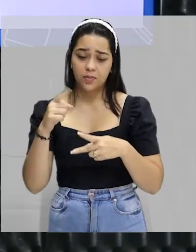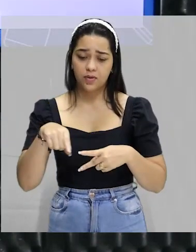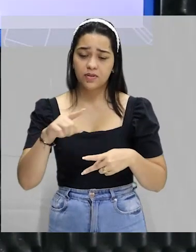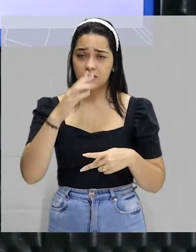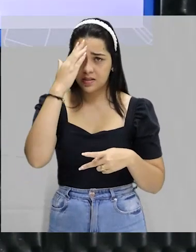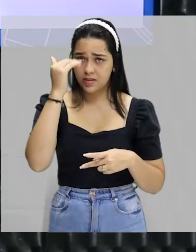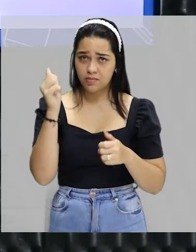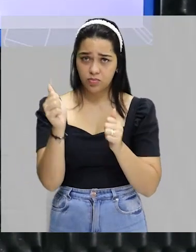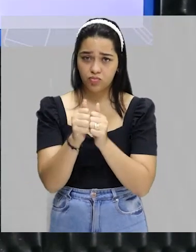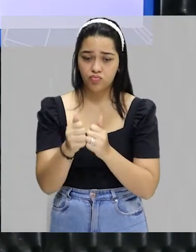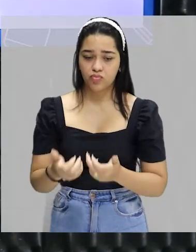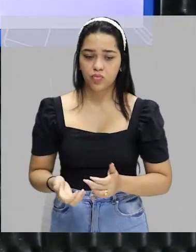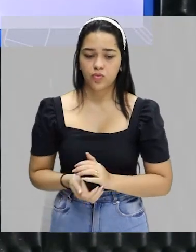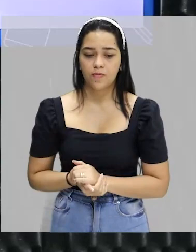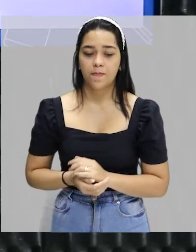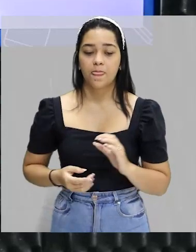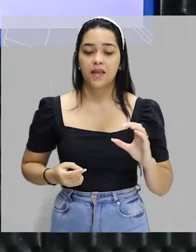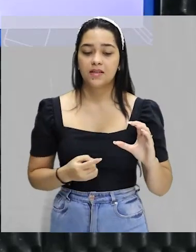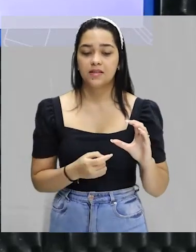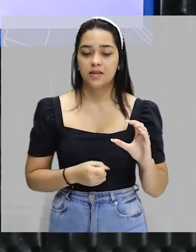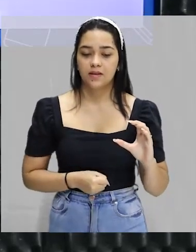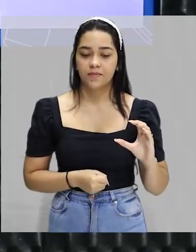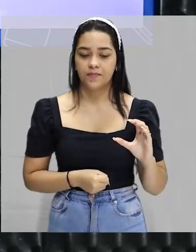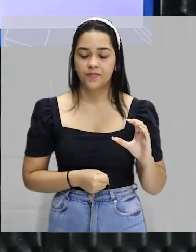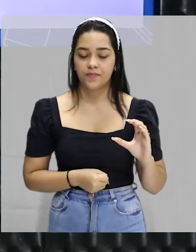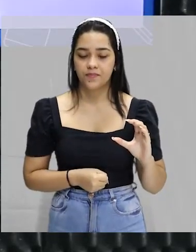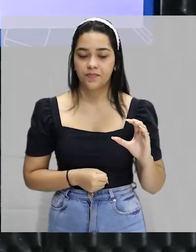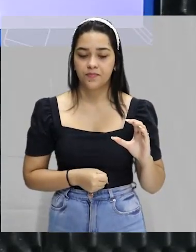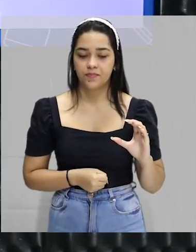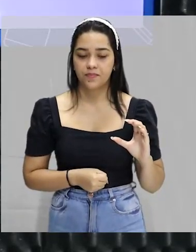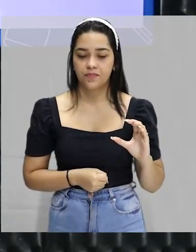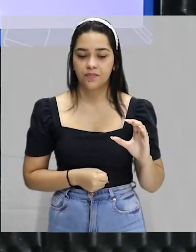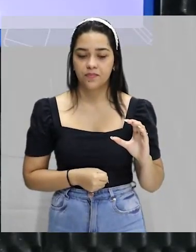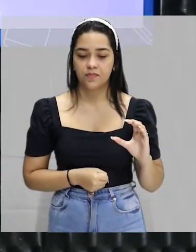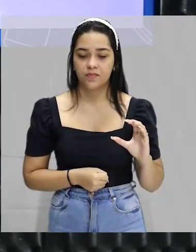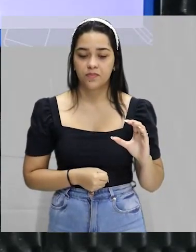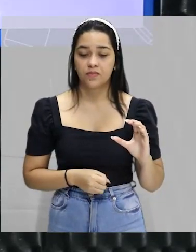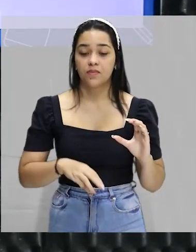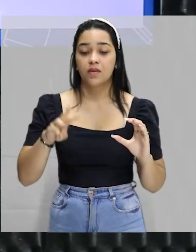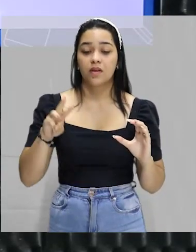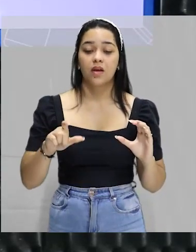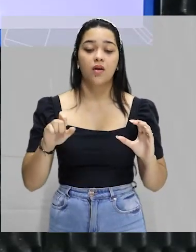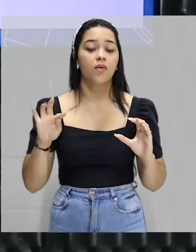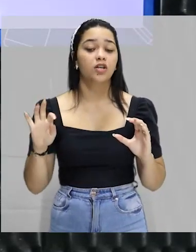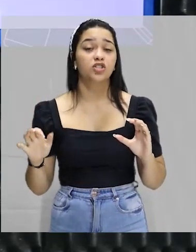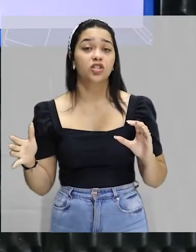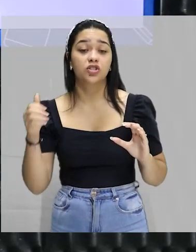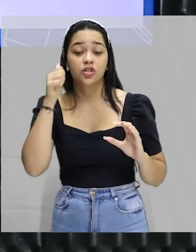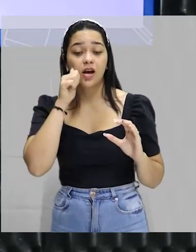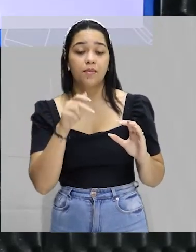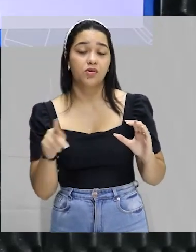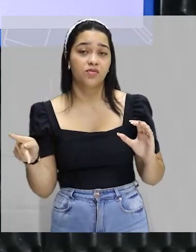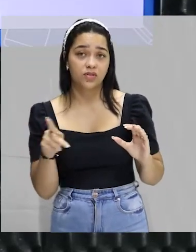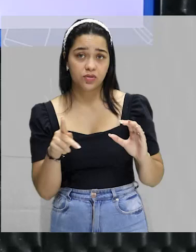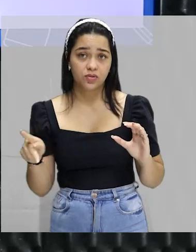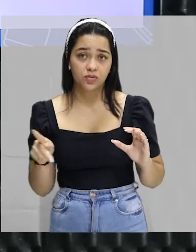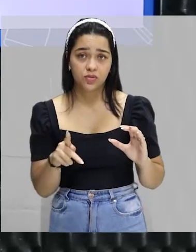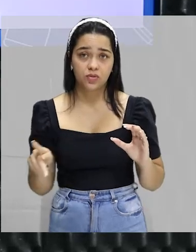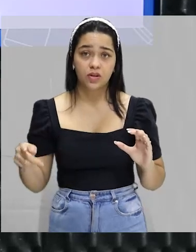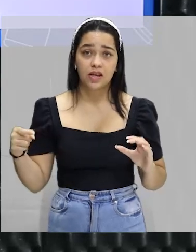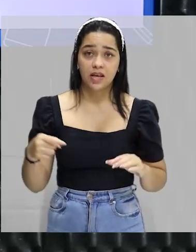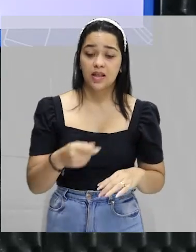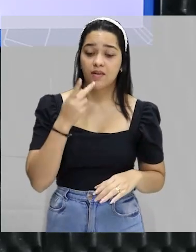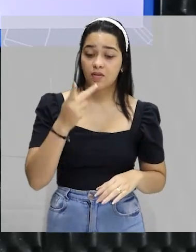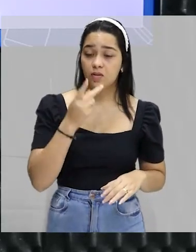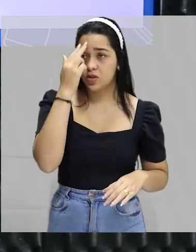já sabe que ela acompanha. Letra C, ó. A fábula foi contada pela professora. Quem é o agente da passiva? Professora. Foi ela